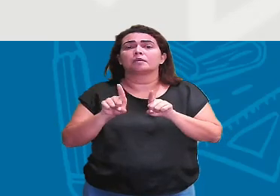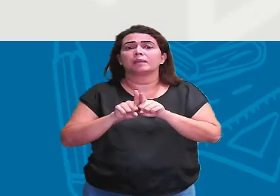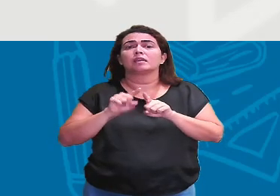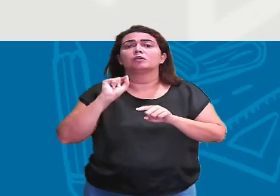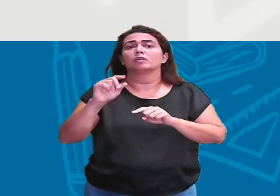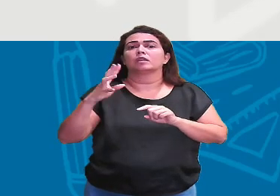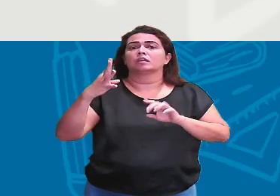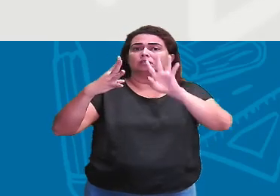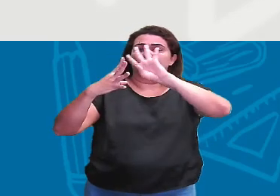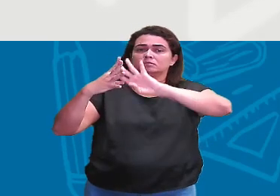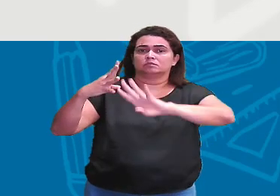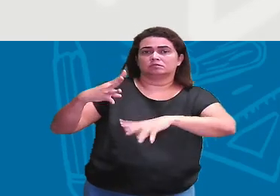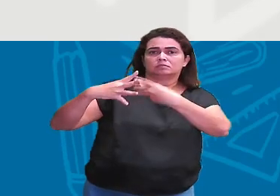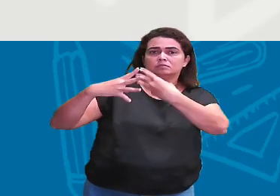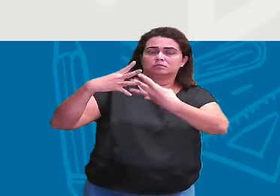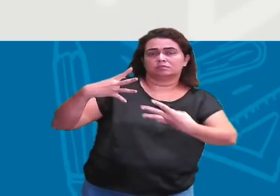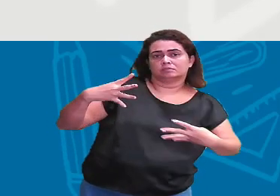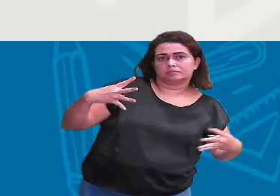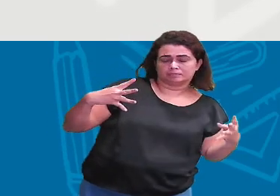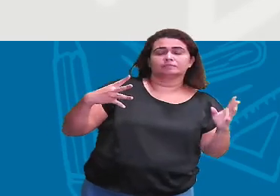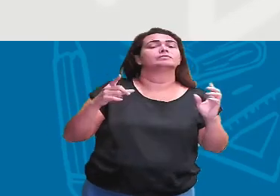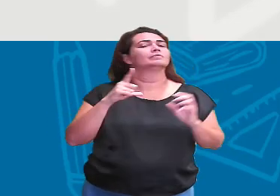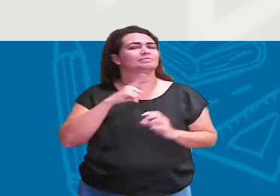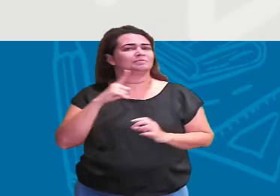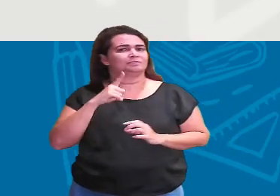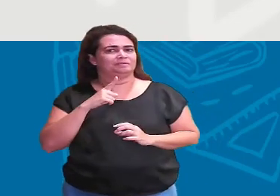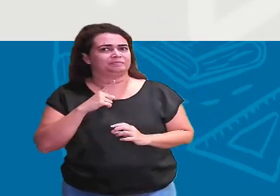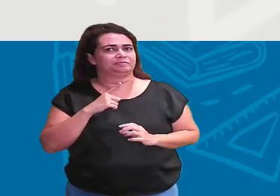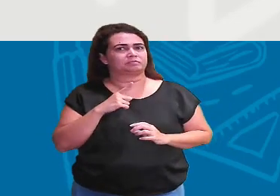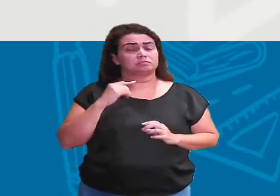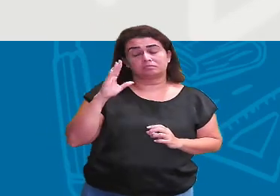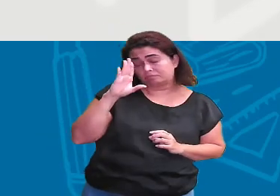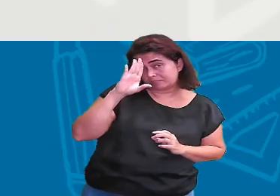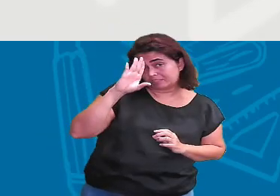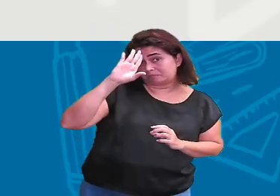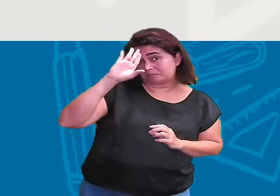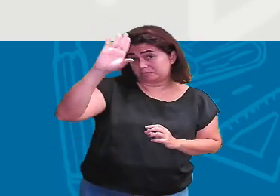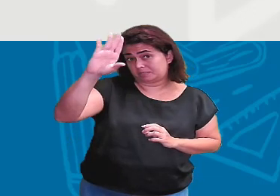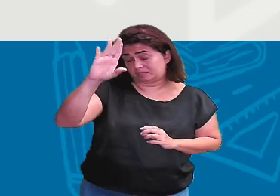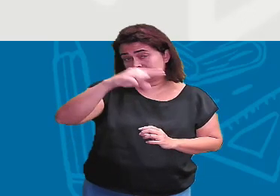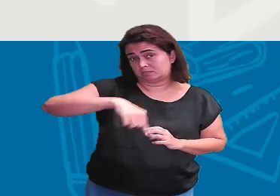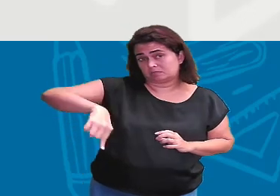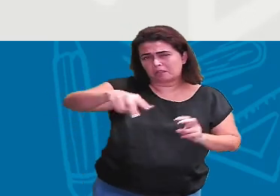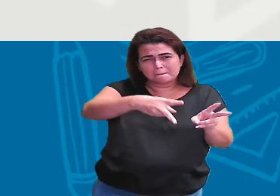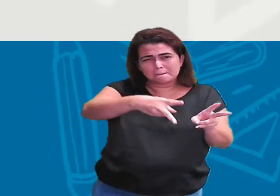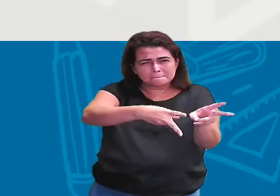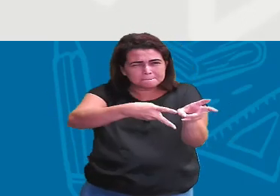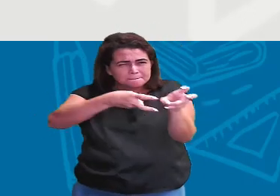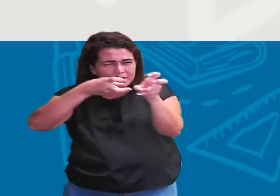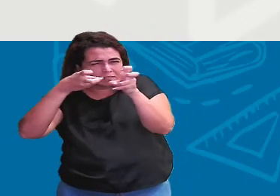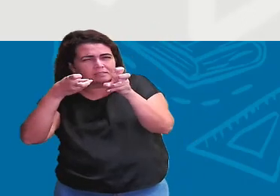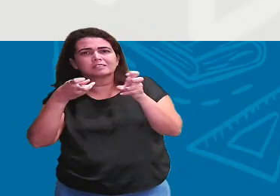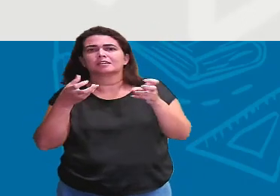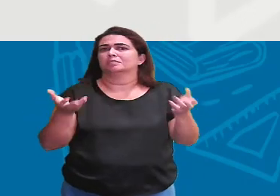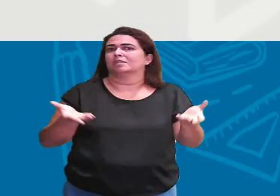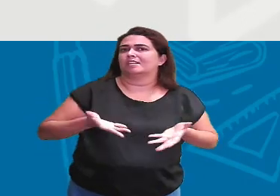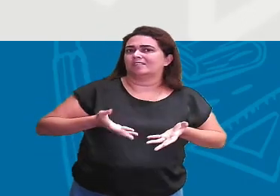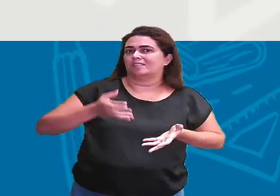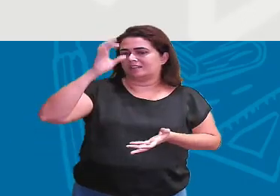estar relacionados com esses dois fatores, certo? São os principais, são os mais observáveis, e é isso que a gente vai dar uma